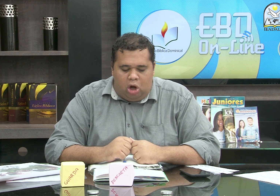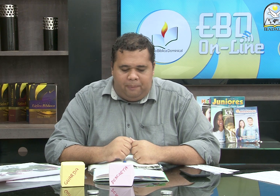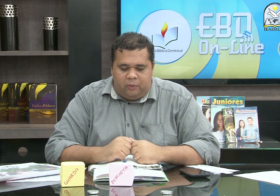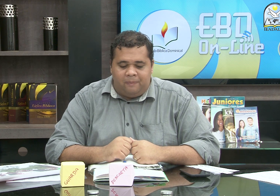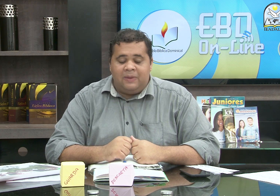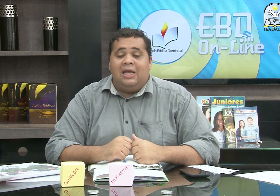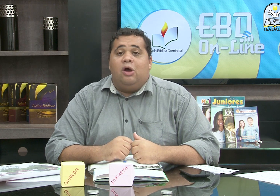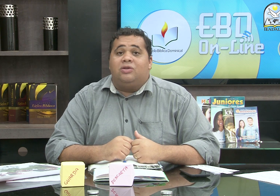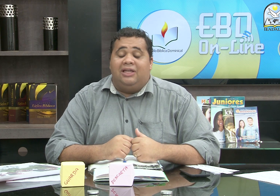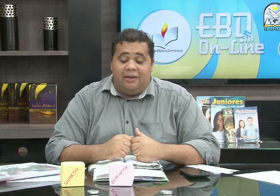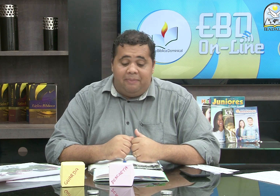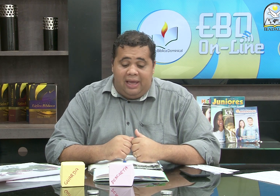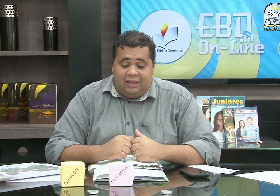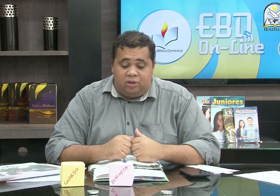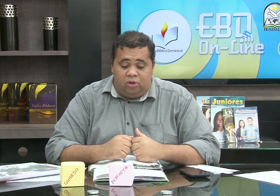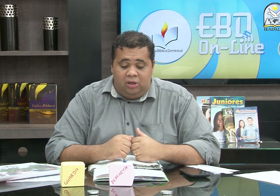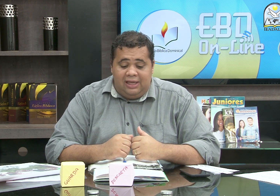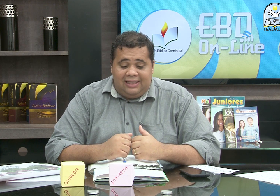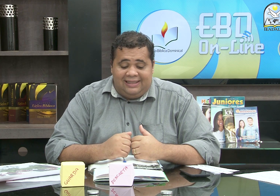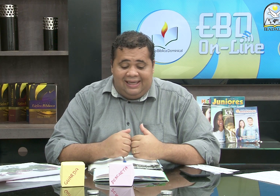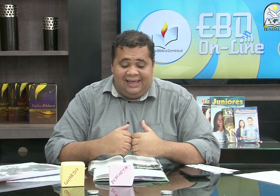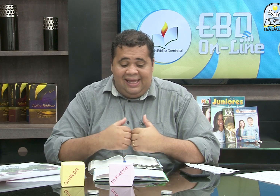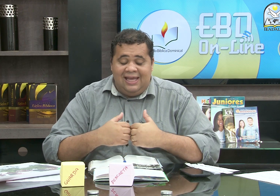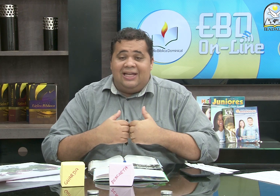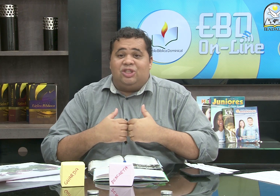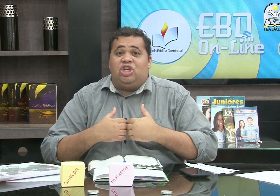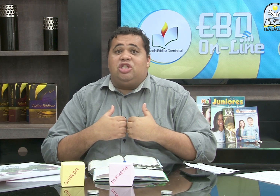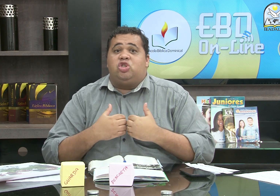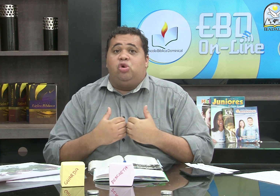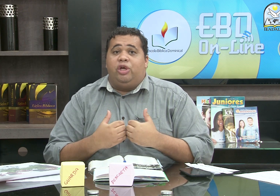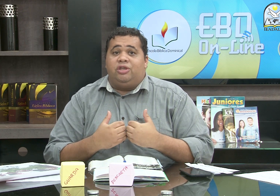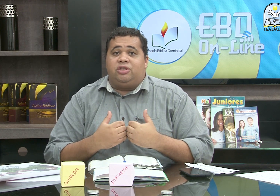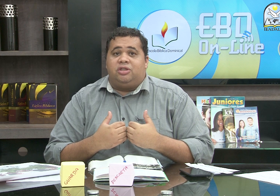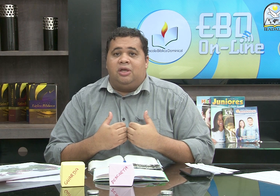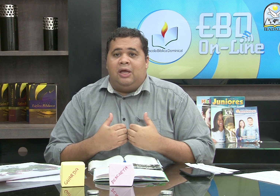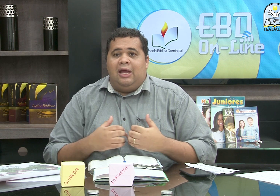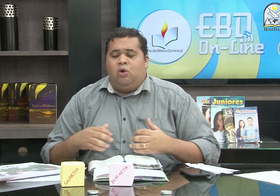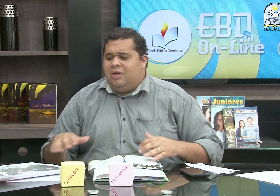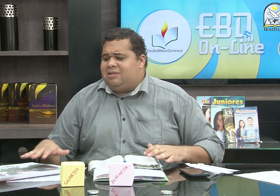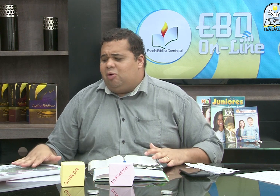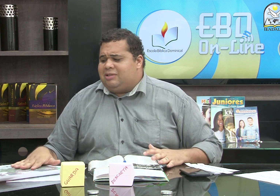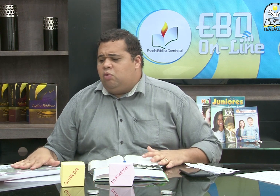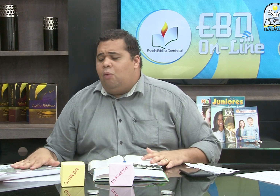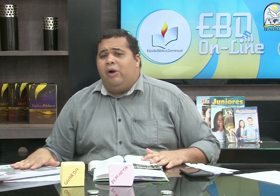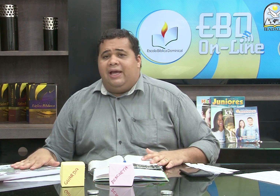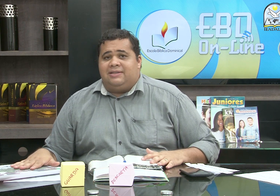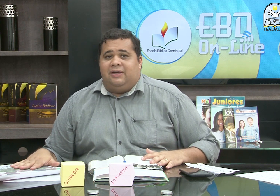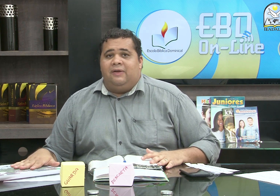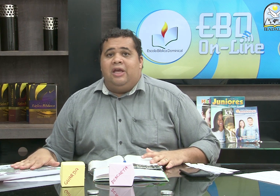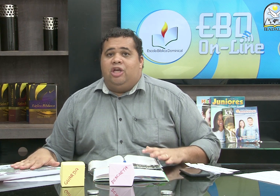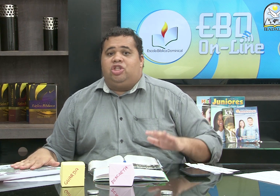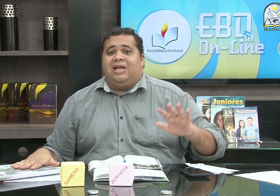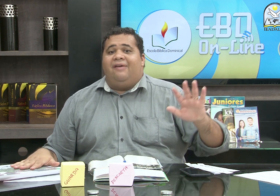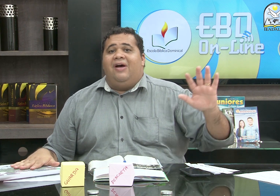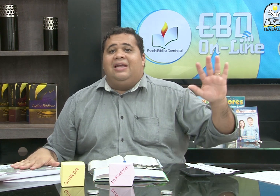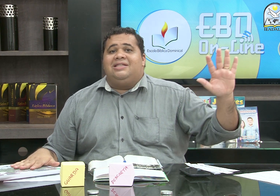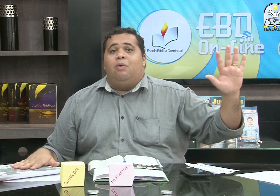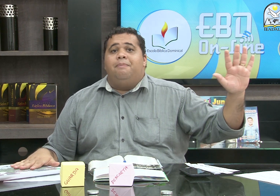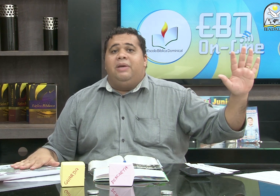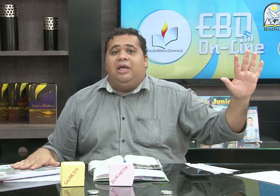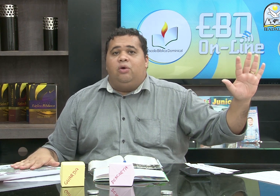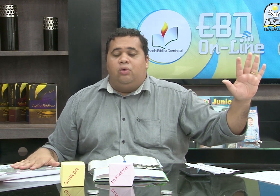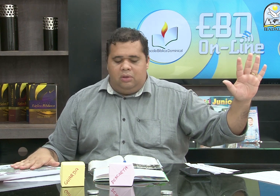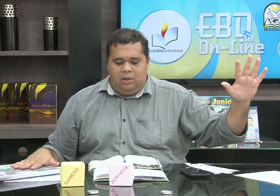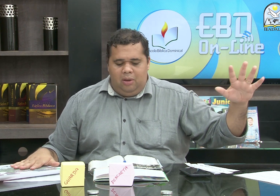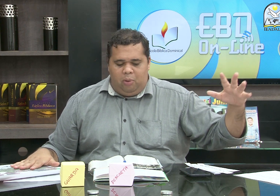primeiro tópico o sentimento de Jesus numa situação como essa estava ali